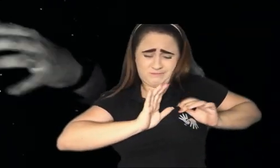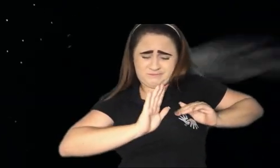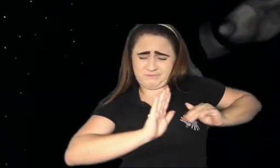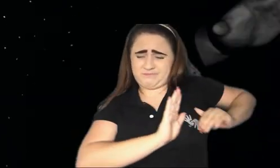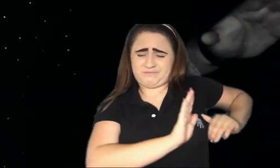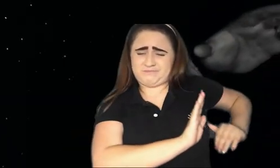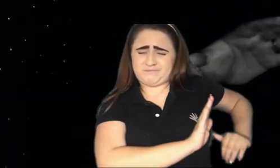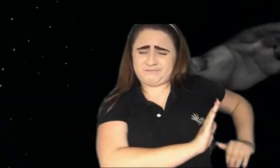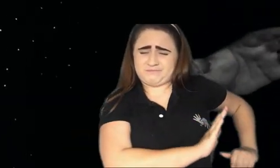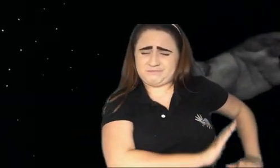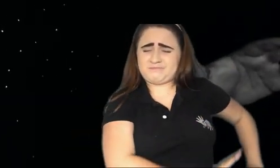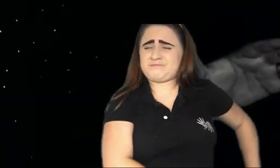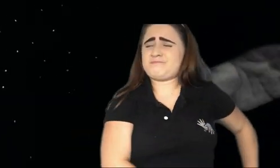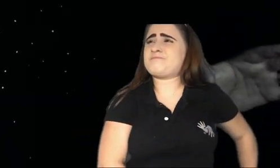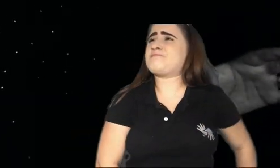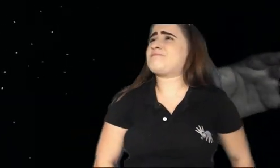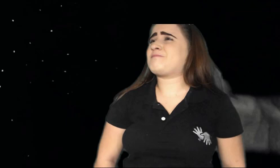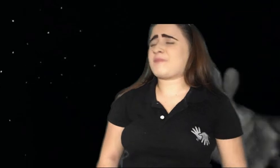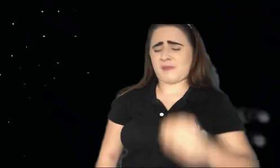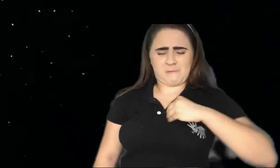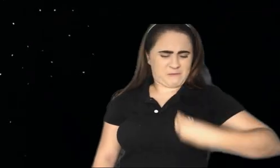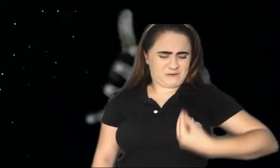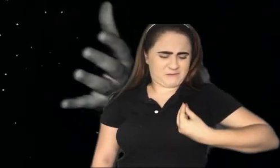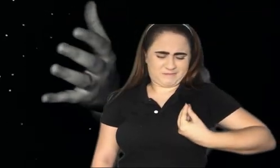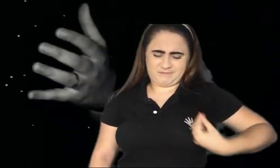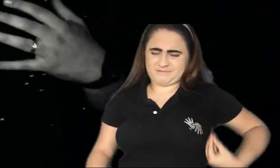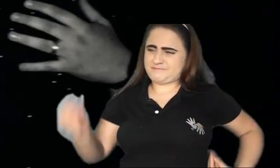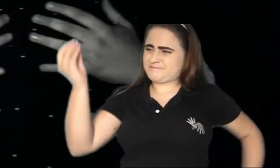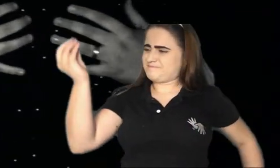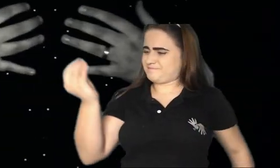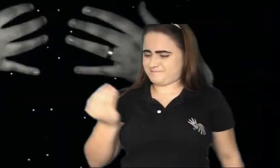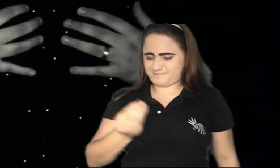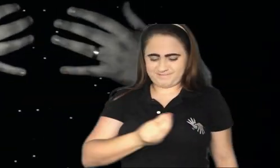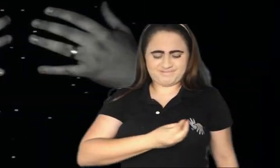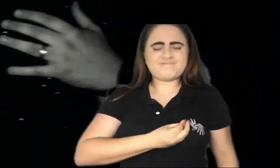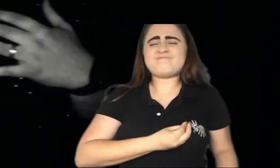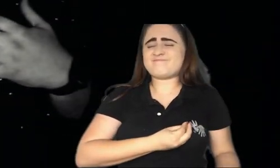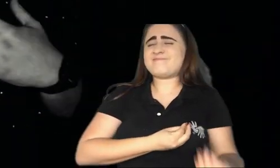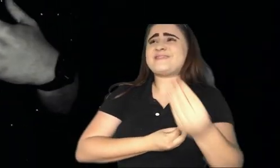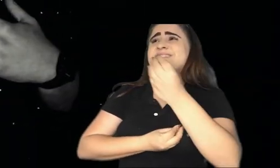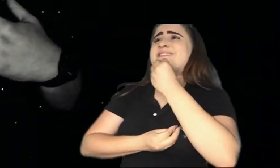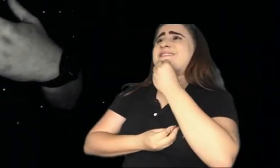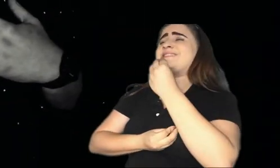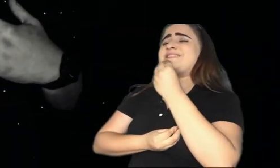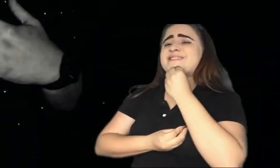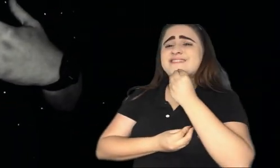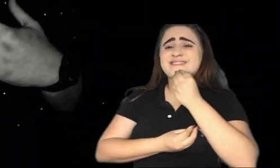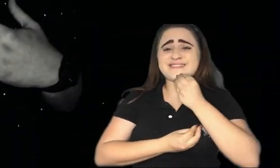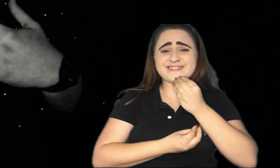fazendo todo medo desaparecer, trazendo sobre mim um novo amanhecer.